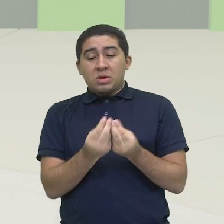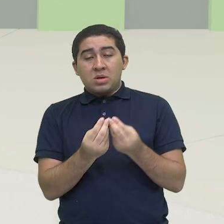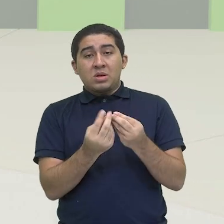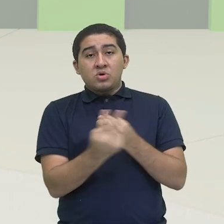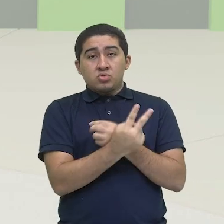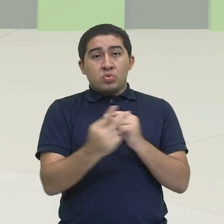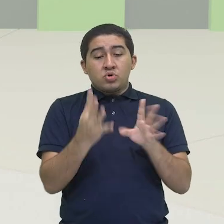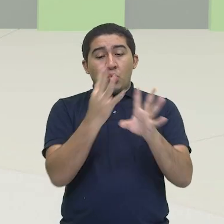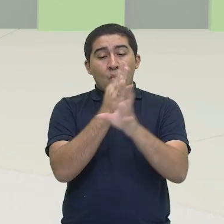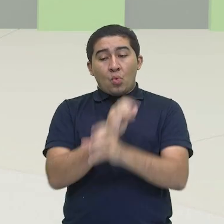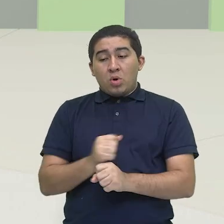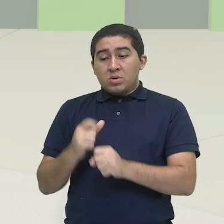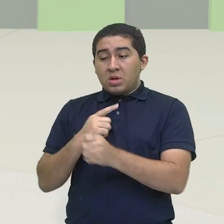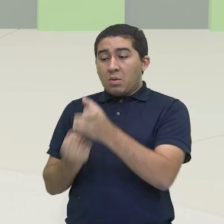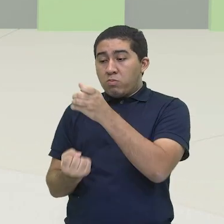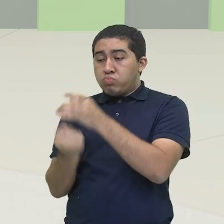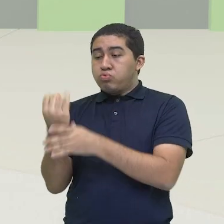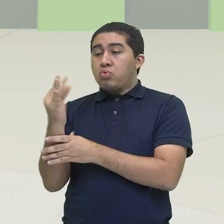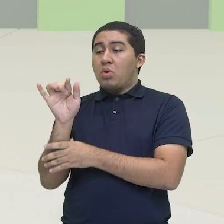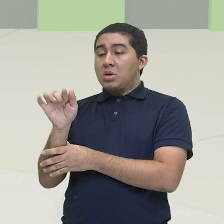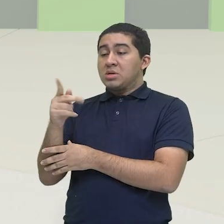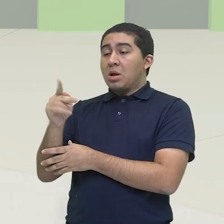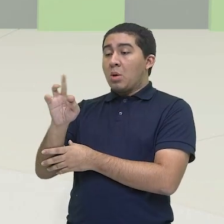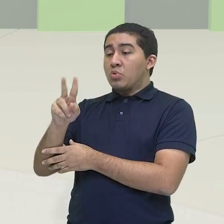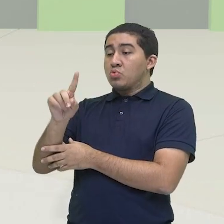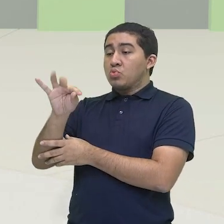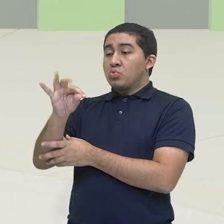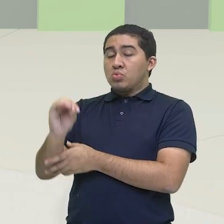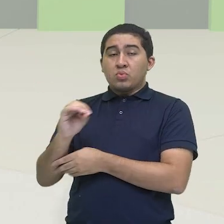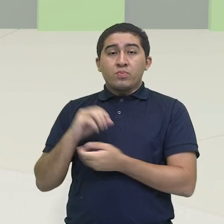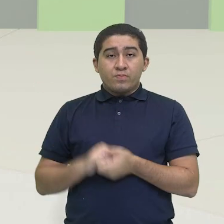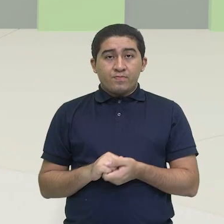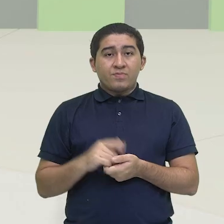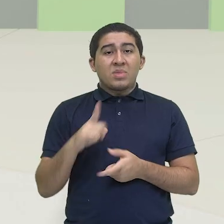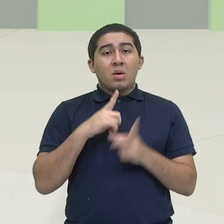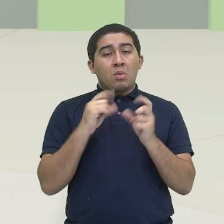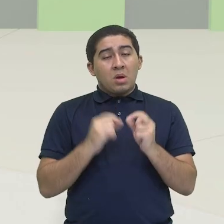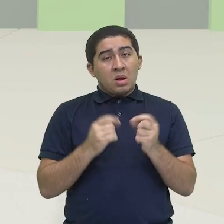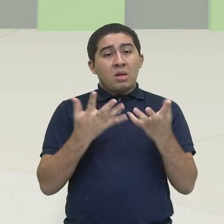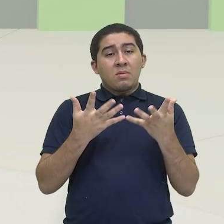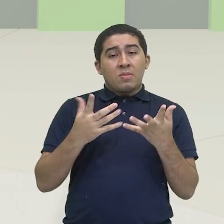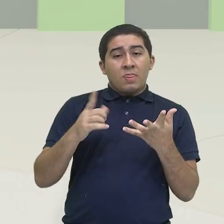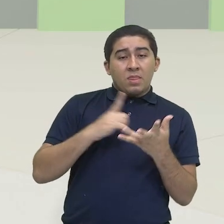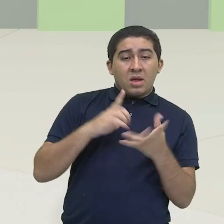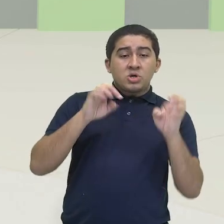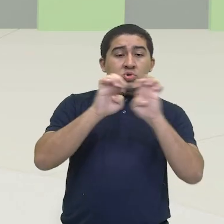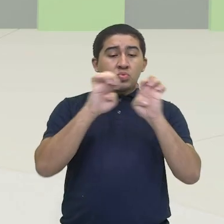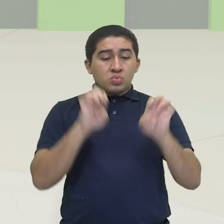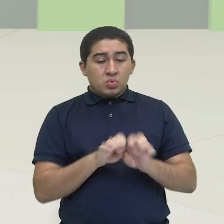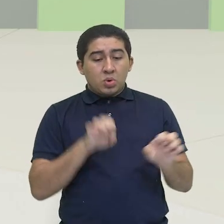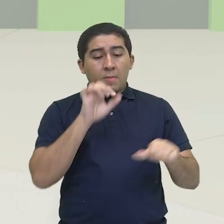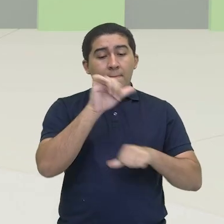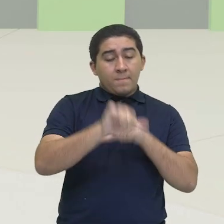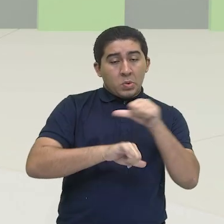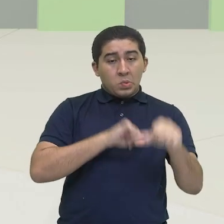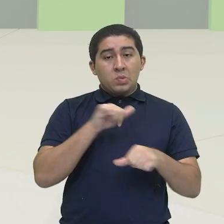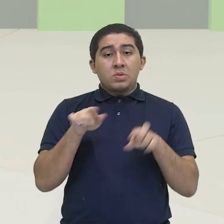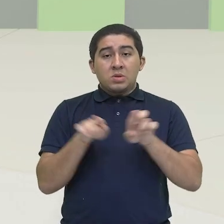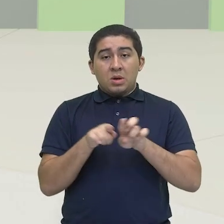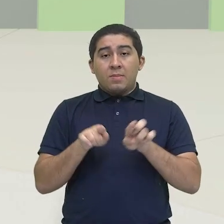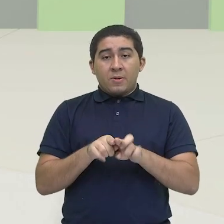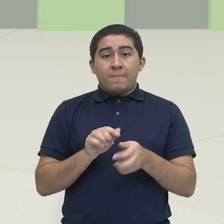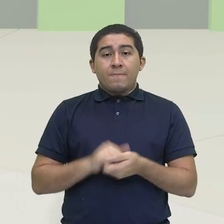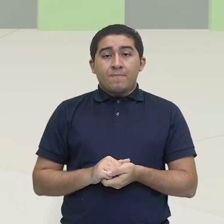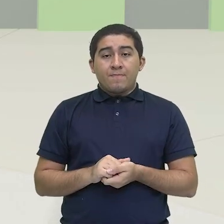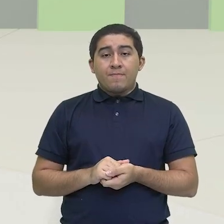reagentes são substâncias químicas que reagem, aonde ocorre quebra das ligações, e aí vai